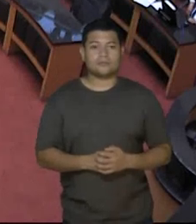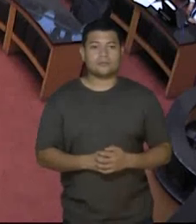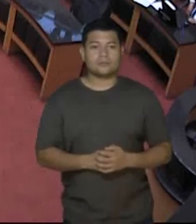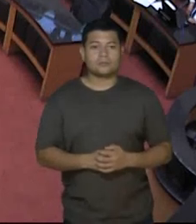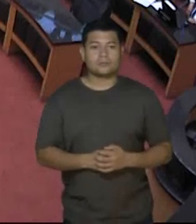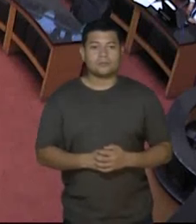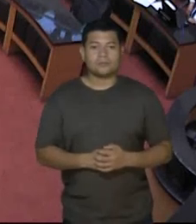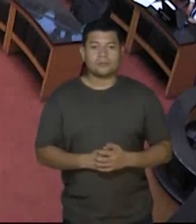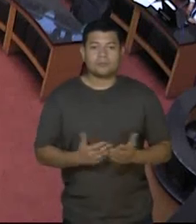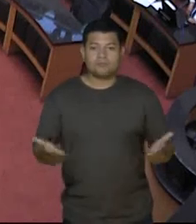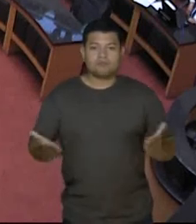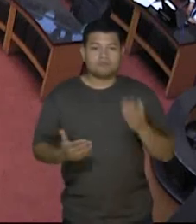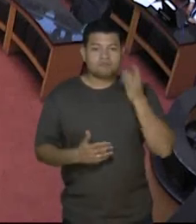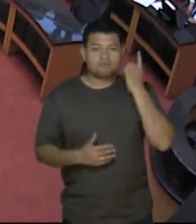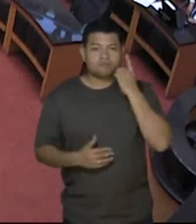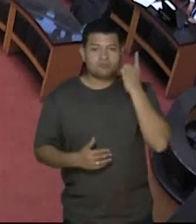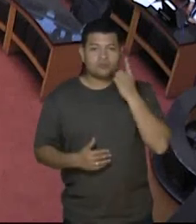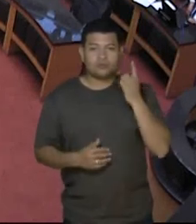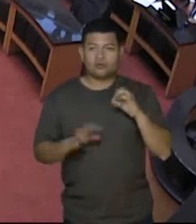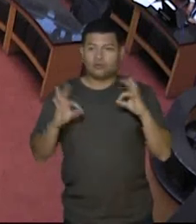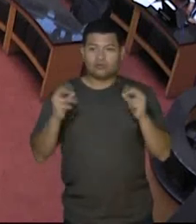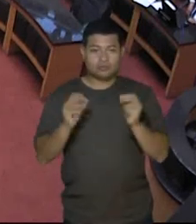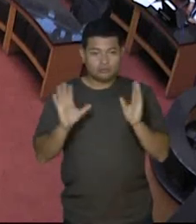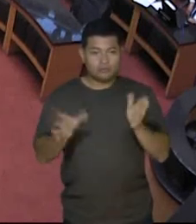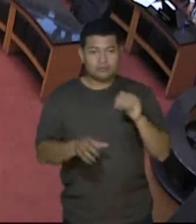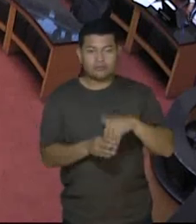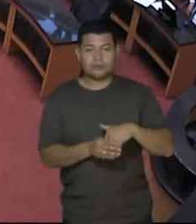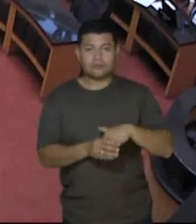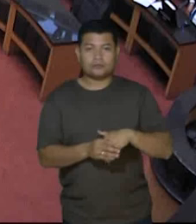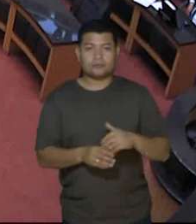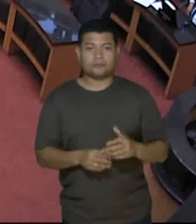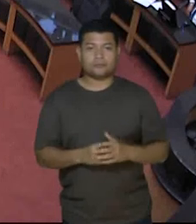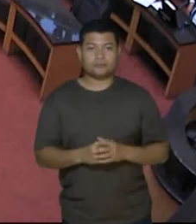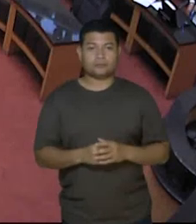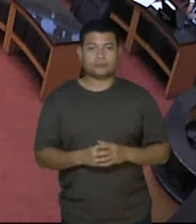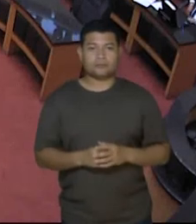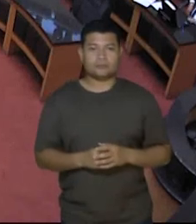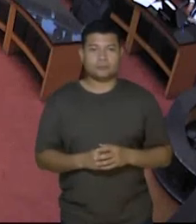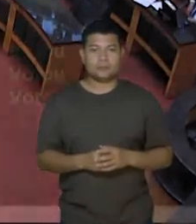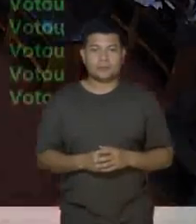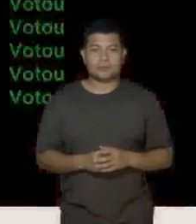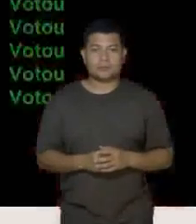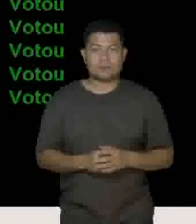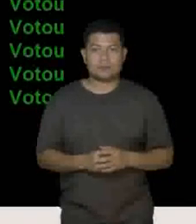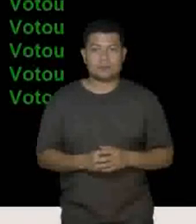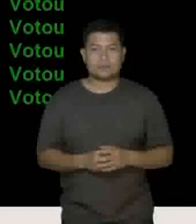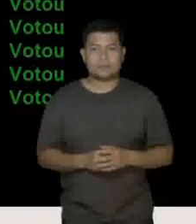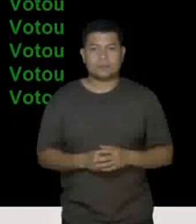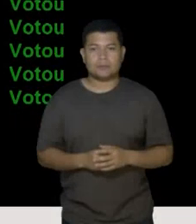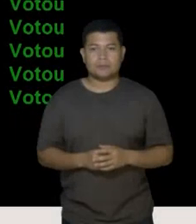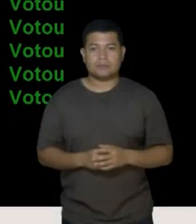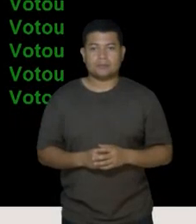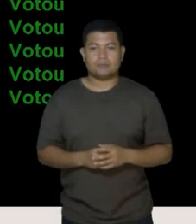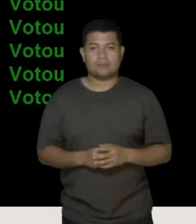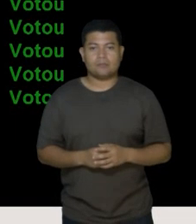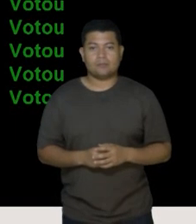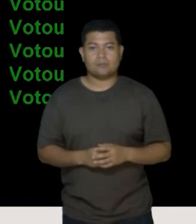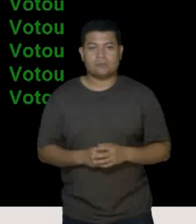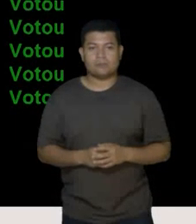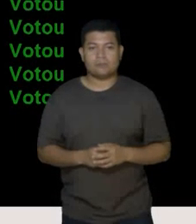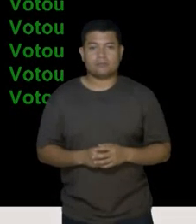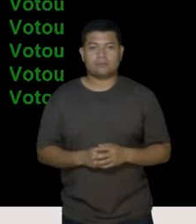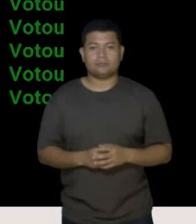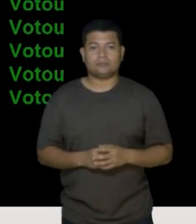Senhores deputados, todos os senhores deputados exerceram o seu direito de voto,